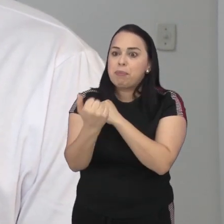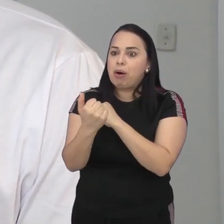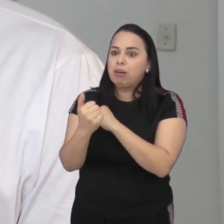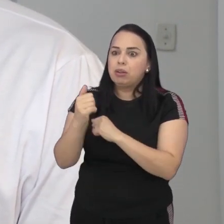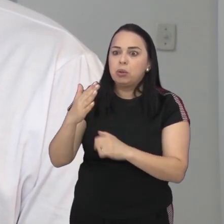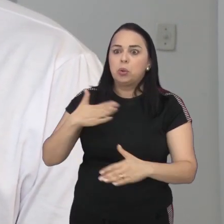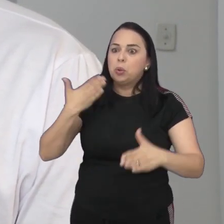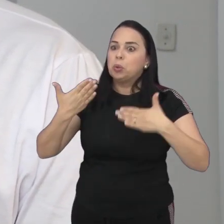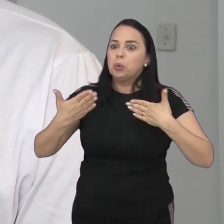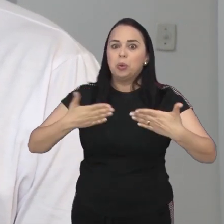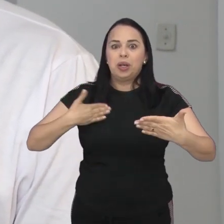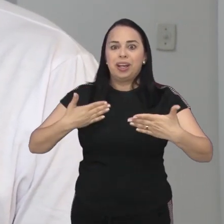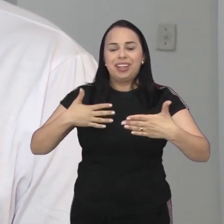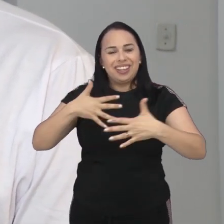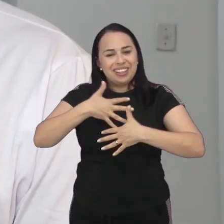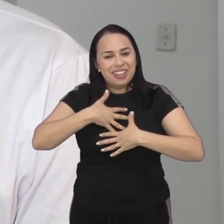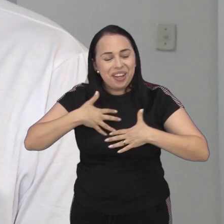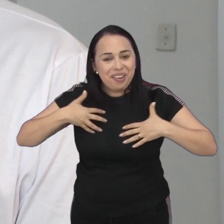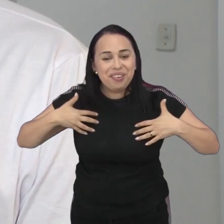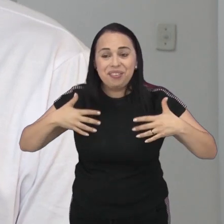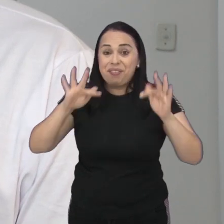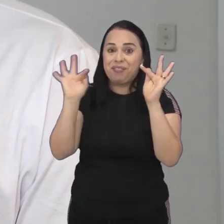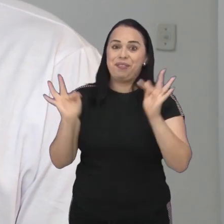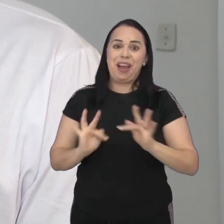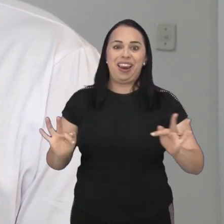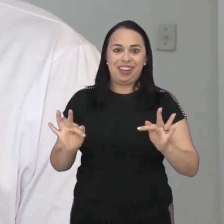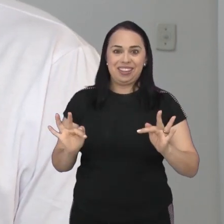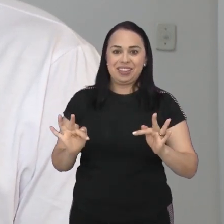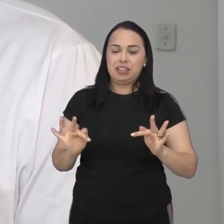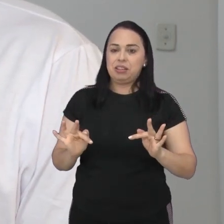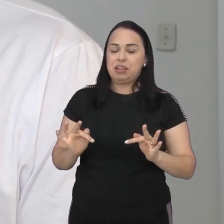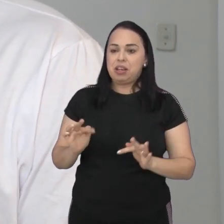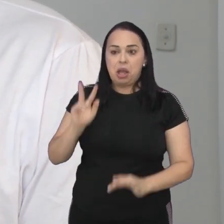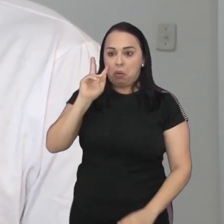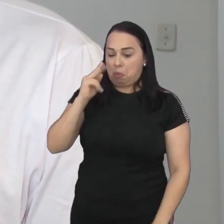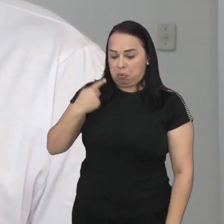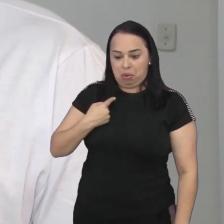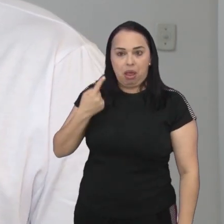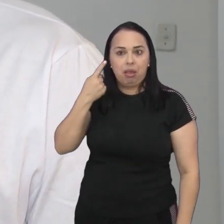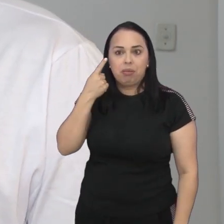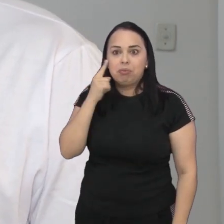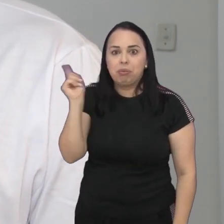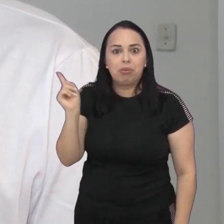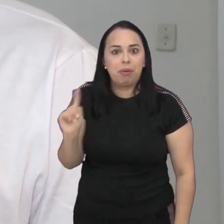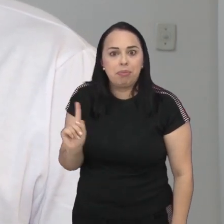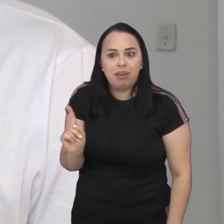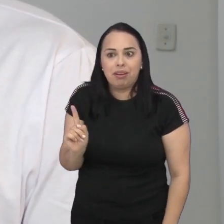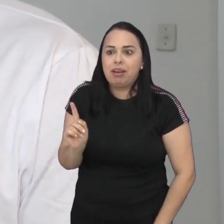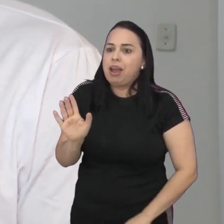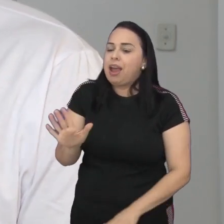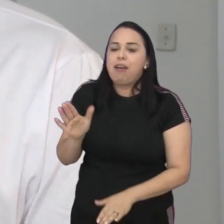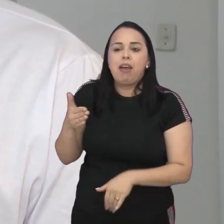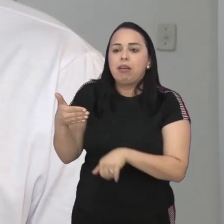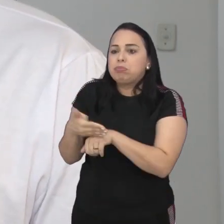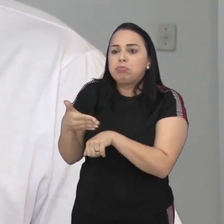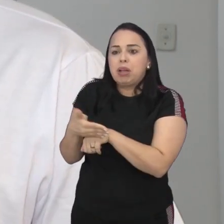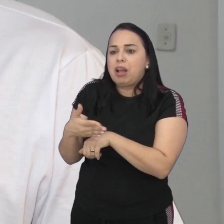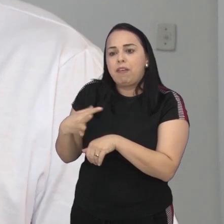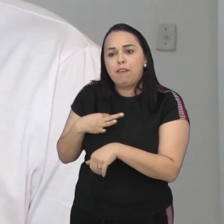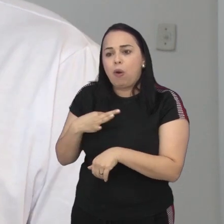muito feliz também, algo realmente gratificante. É um reconhecimento que a gente não espera, porque a doação é algo realmente que faço